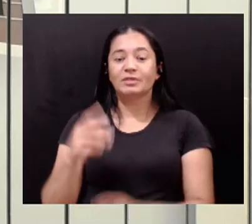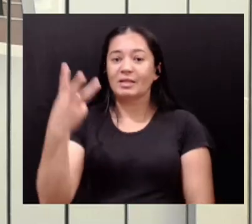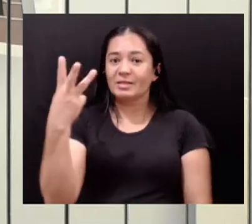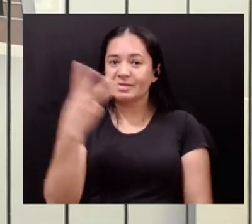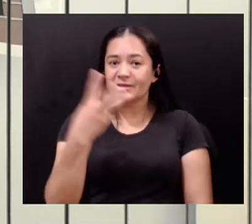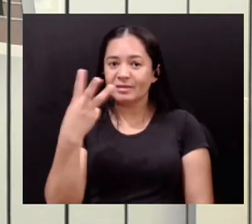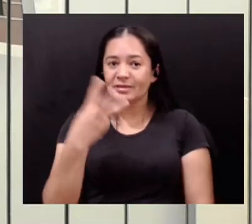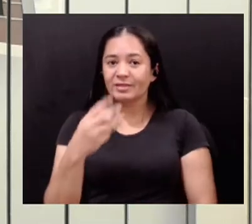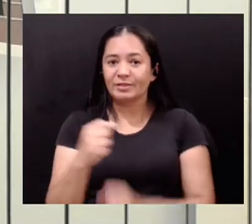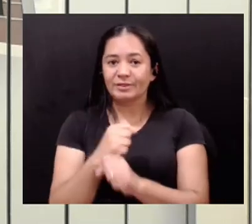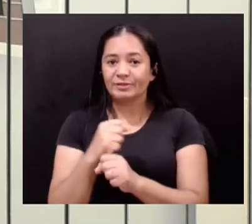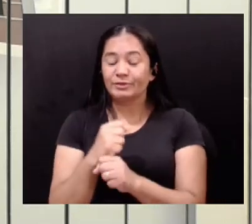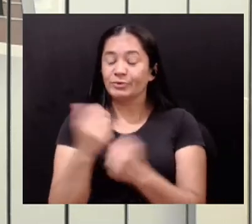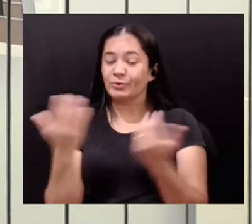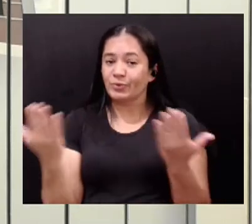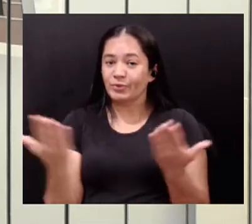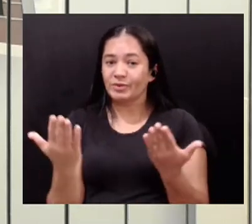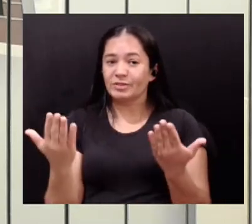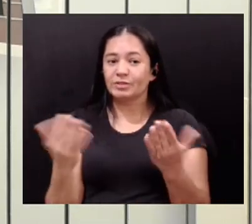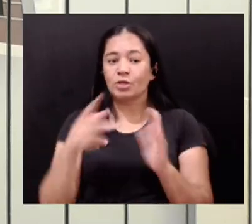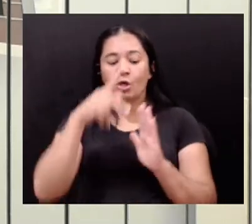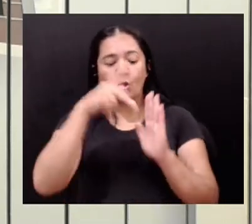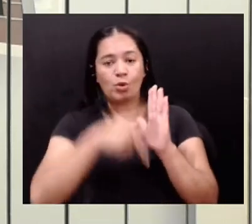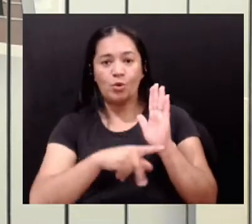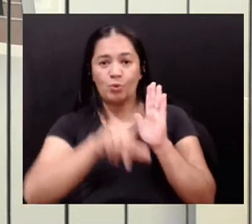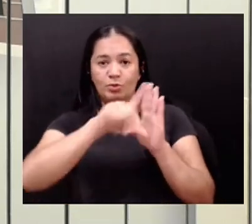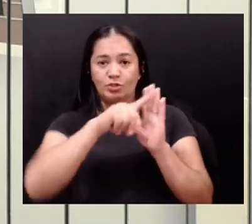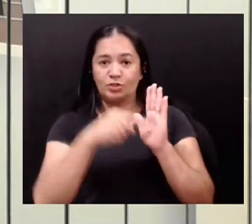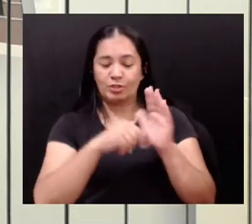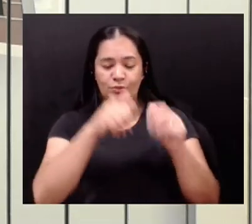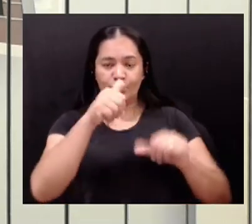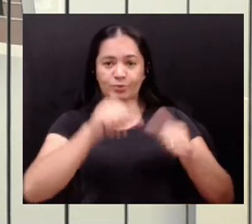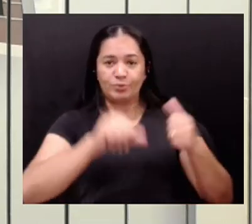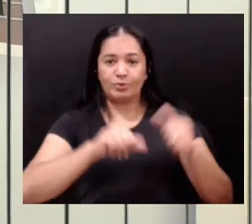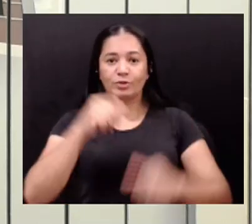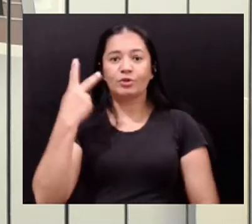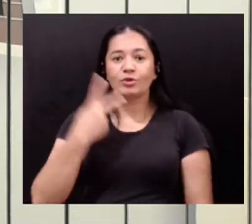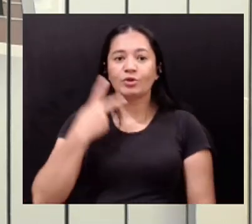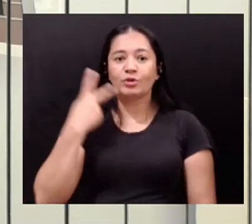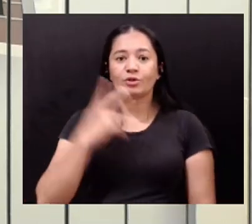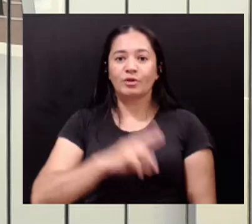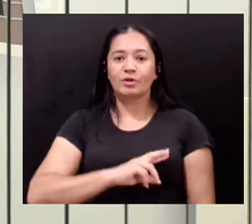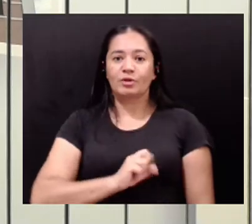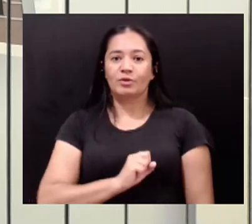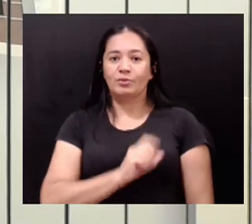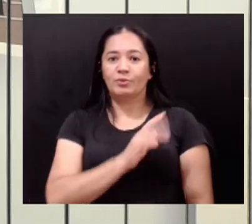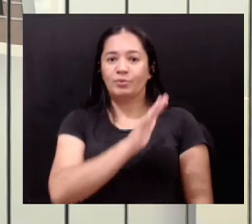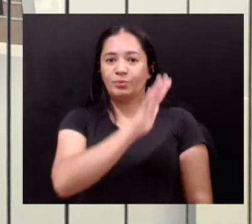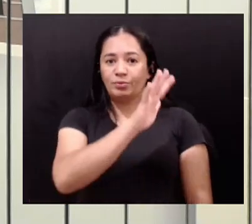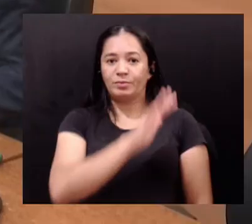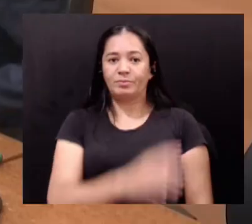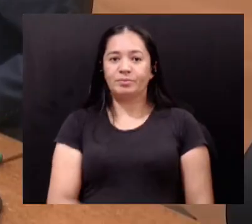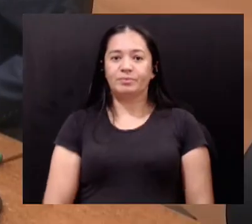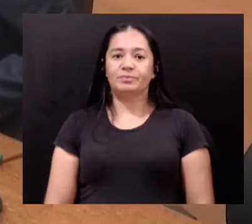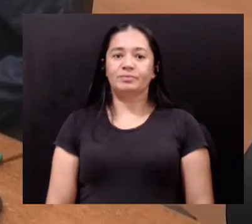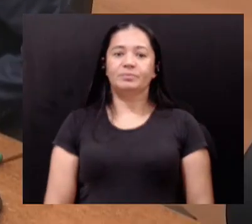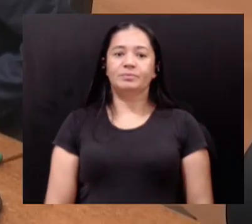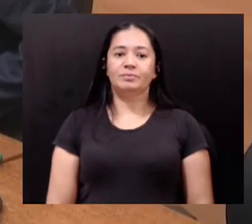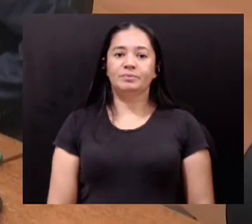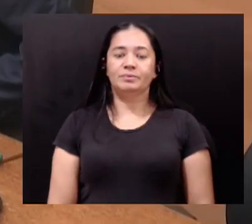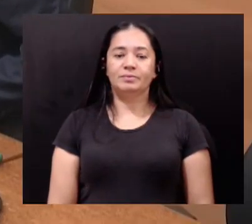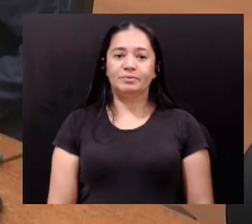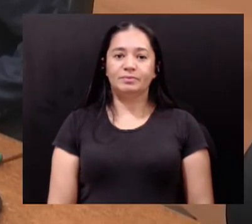e analisou um projeto de lei de autoria do vereador Rubens Gás. Confira como foi. Em pauta,